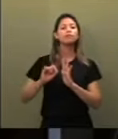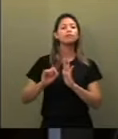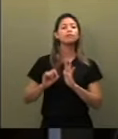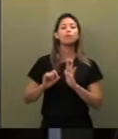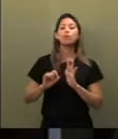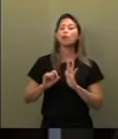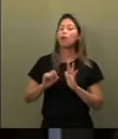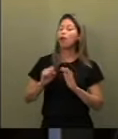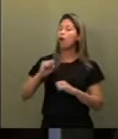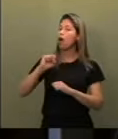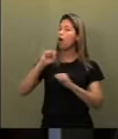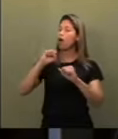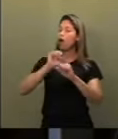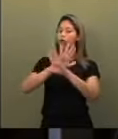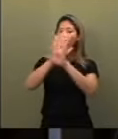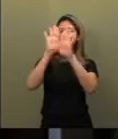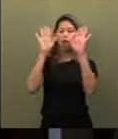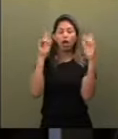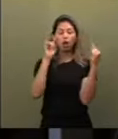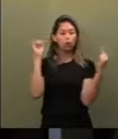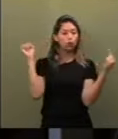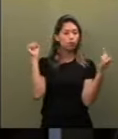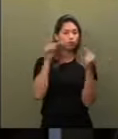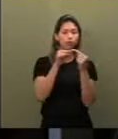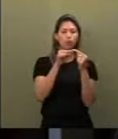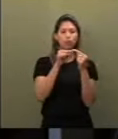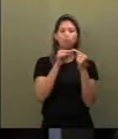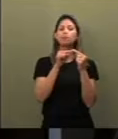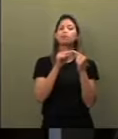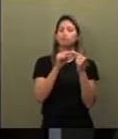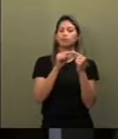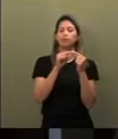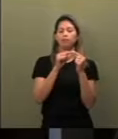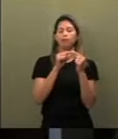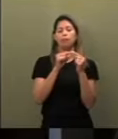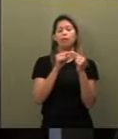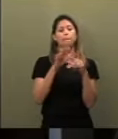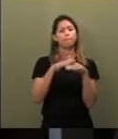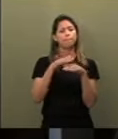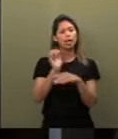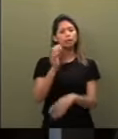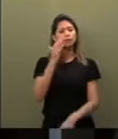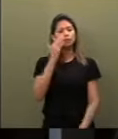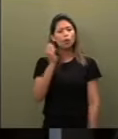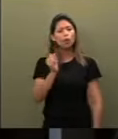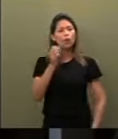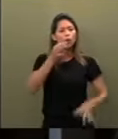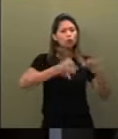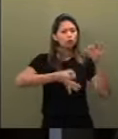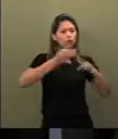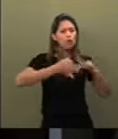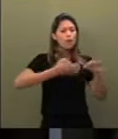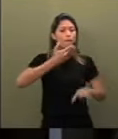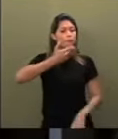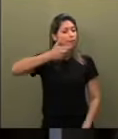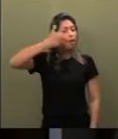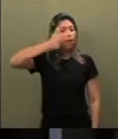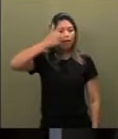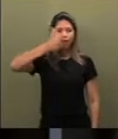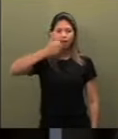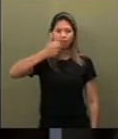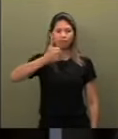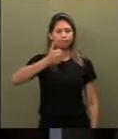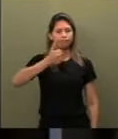muito clara e objetiva. Por mais saber jurídico e por melhor que seja a